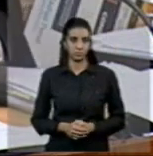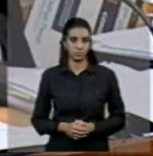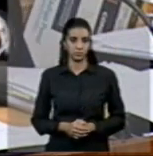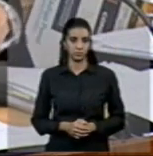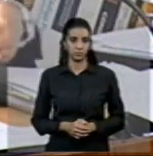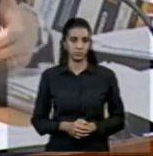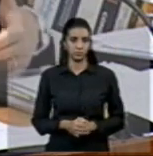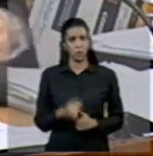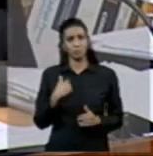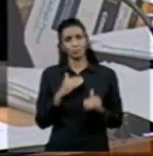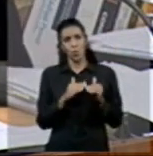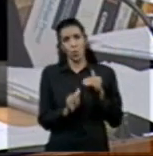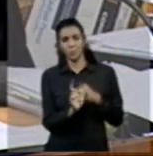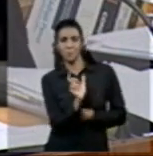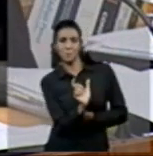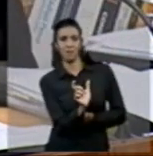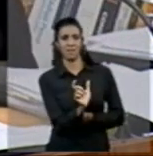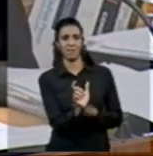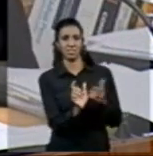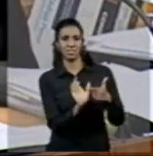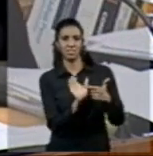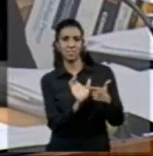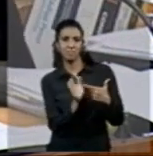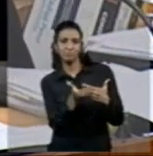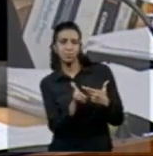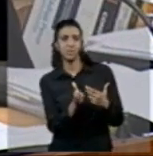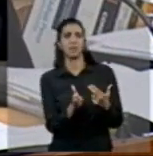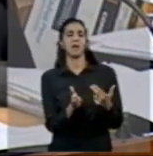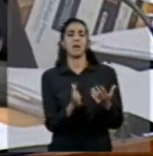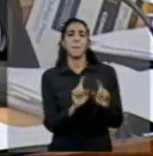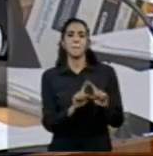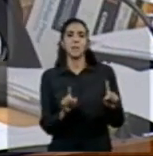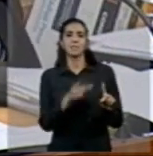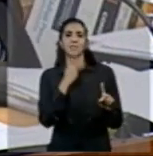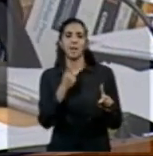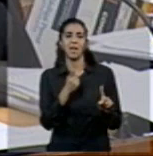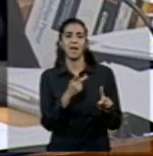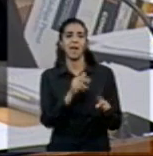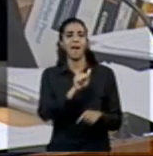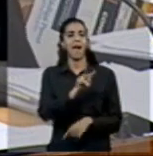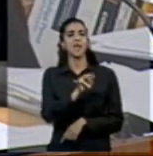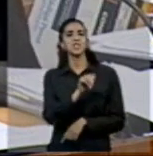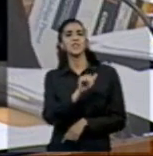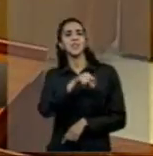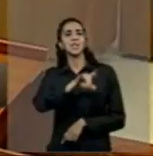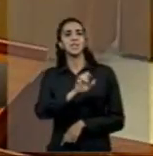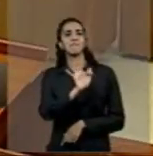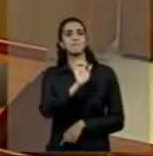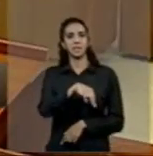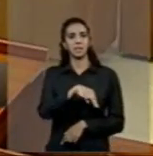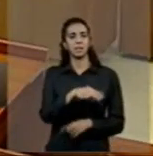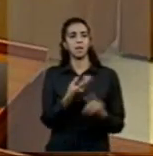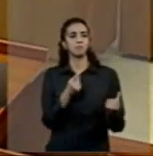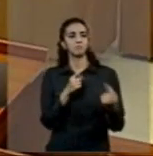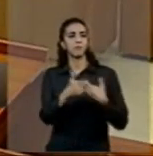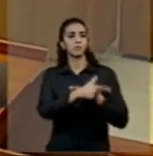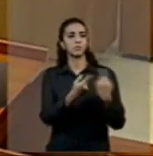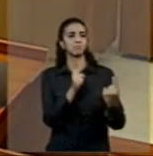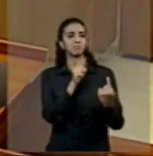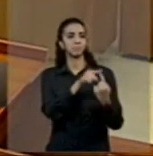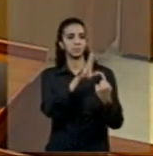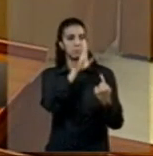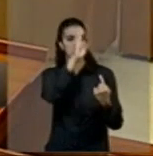com a terminologia, mas do que se fala atividade fim, e o que se combate, a